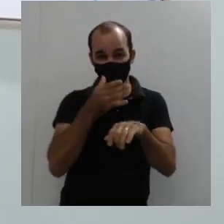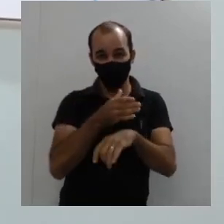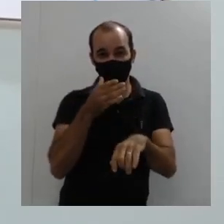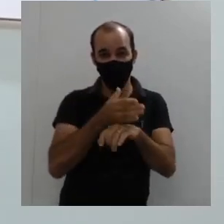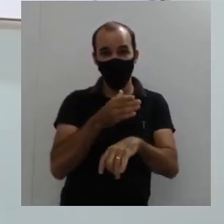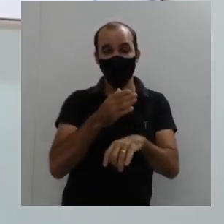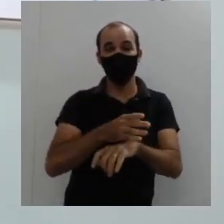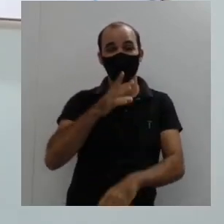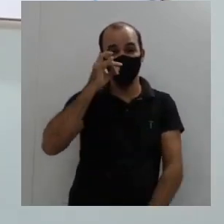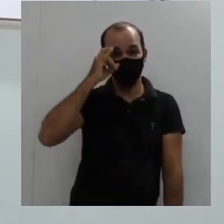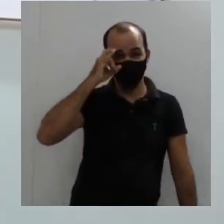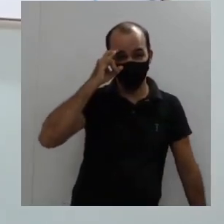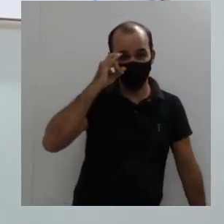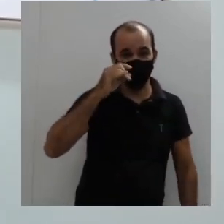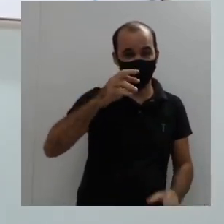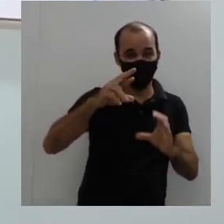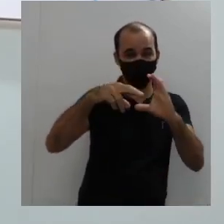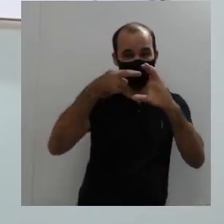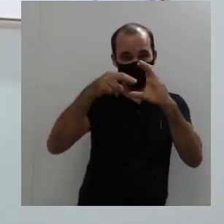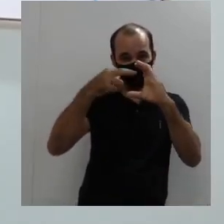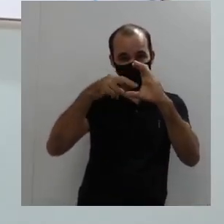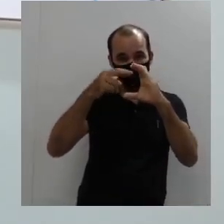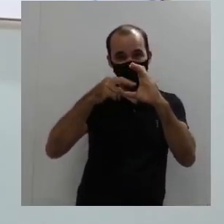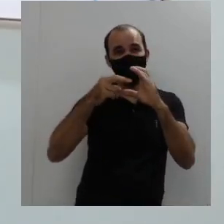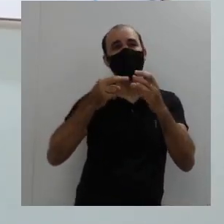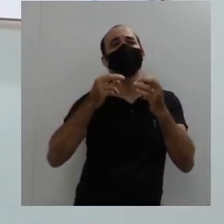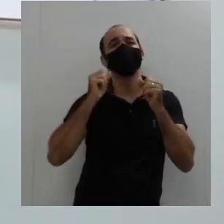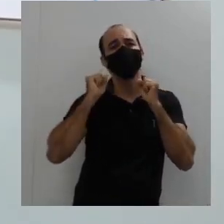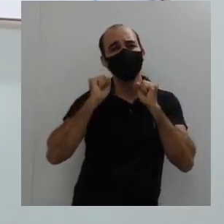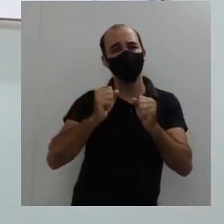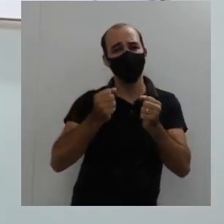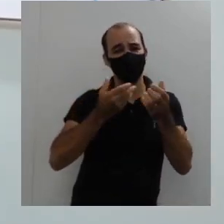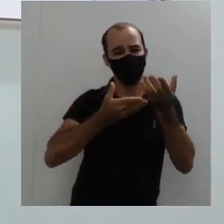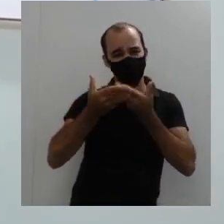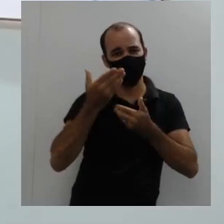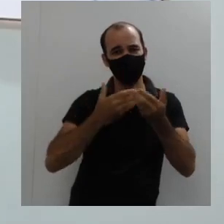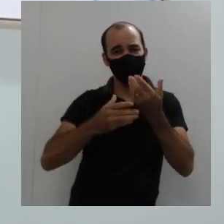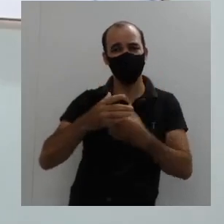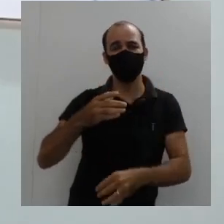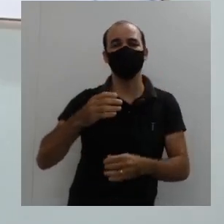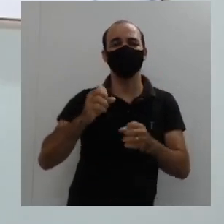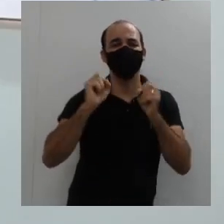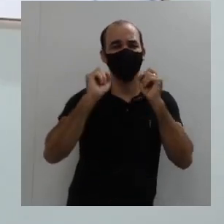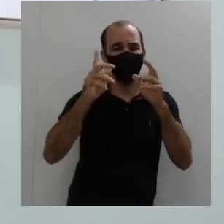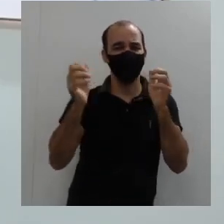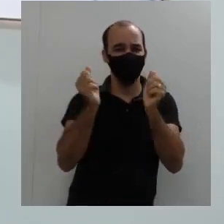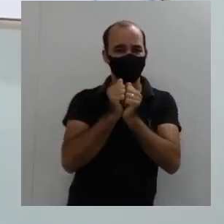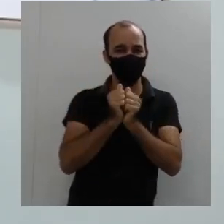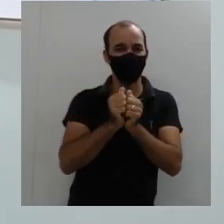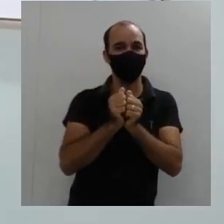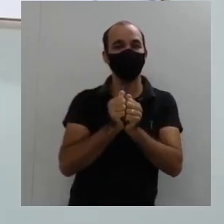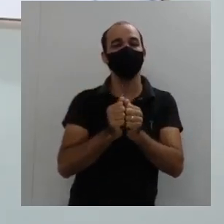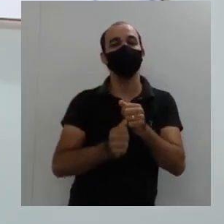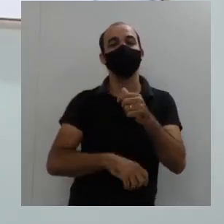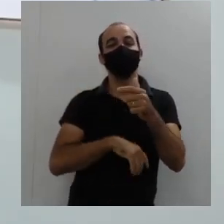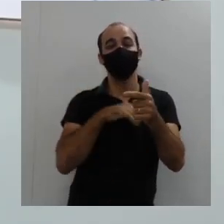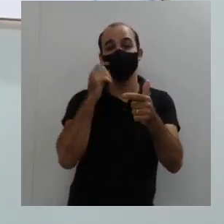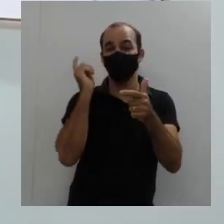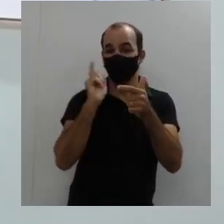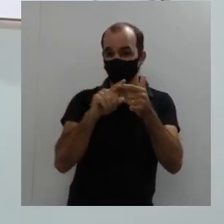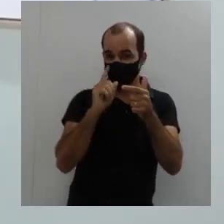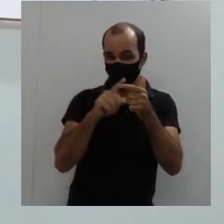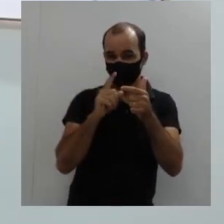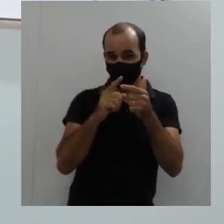@Robertão da Transmissão e participar desse momento especial junto conosco, ok? Segundo desafio,